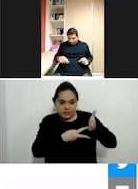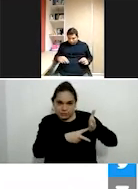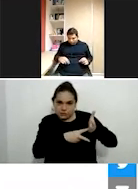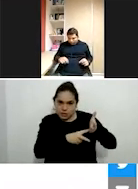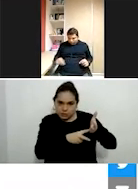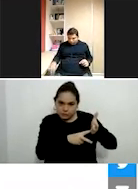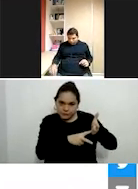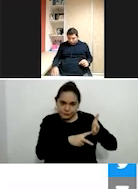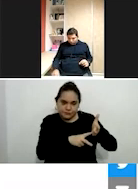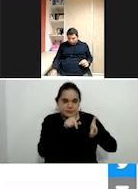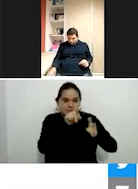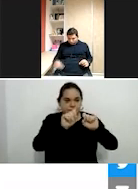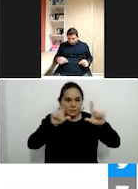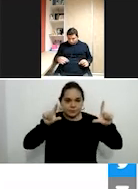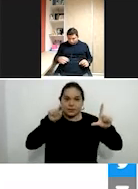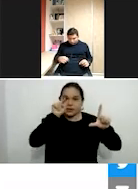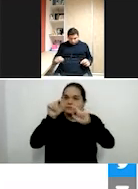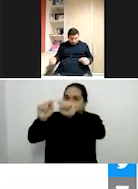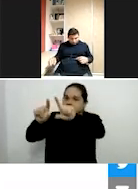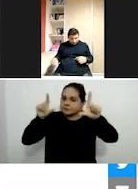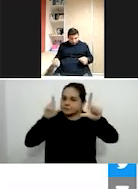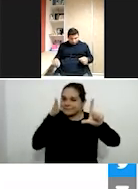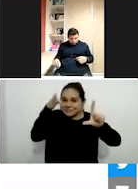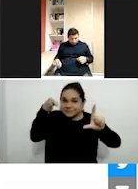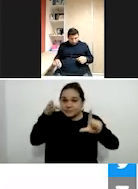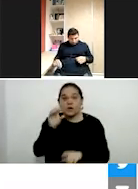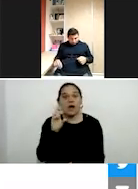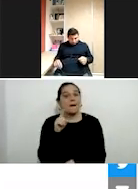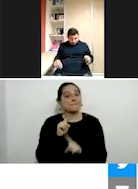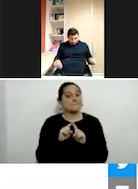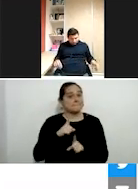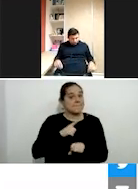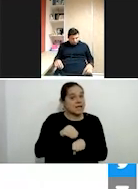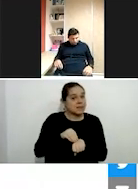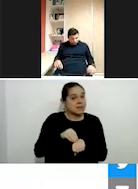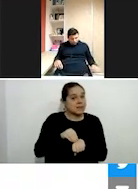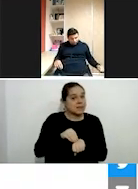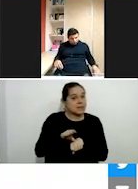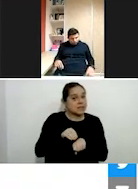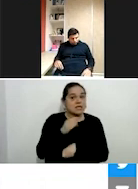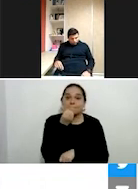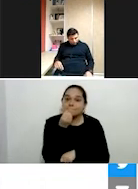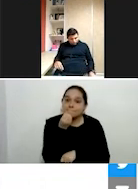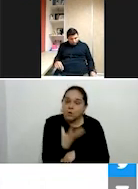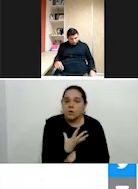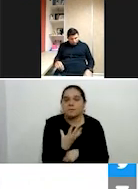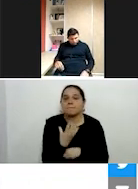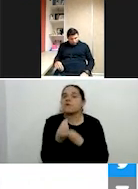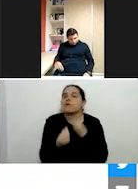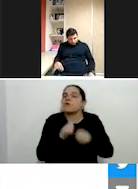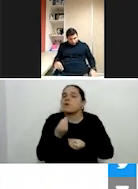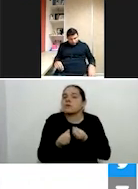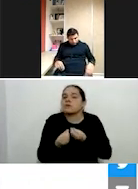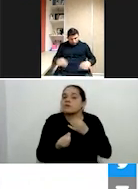pelo site do SMC Card, mas tem uma dica que é muito boa, que é para já deixar esse portal salvo